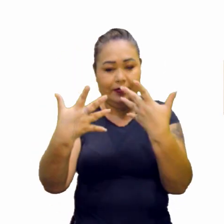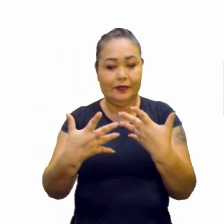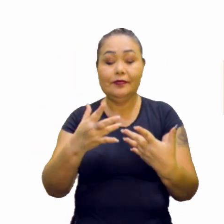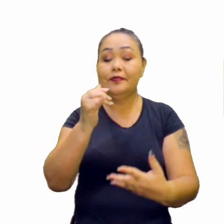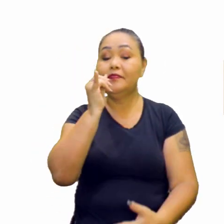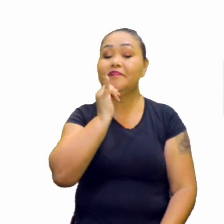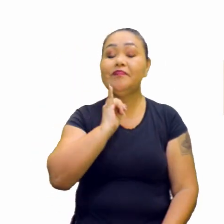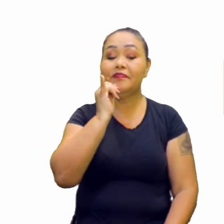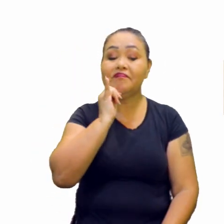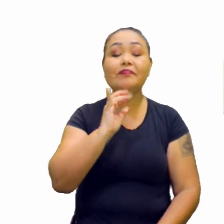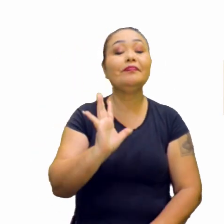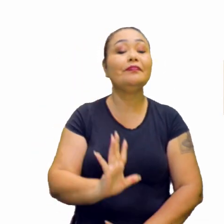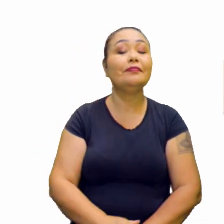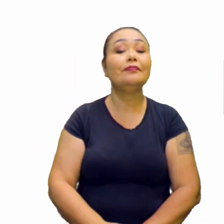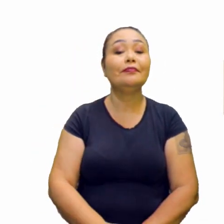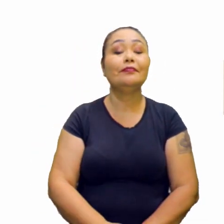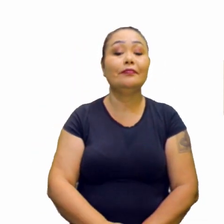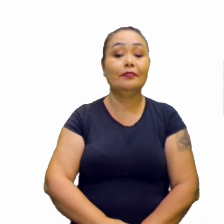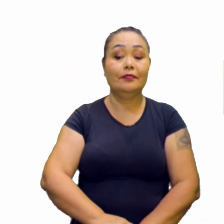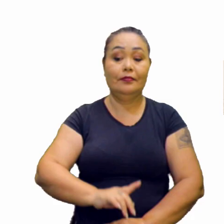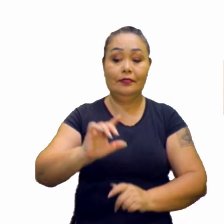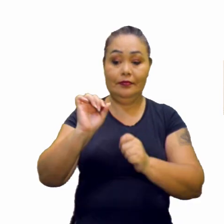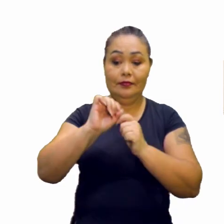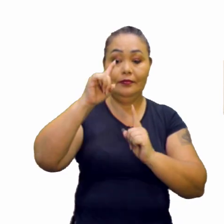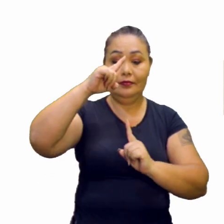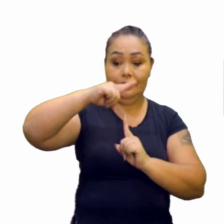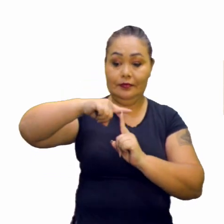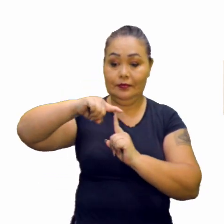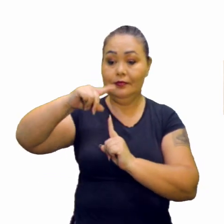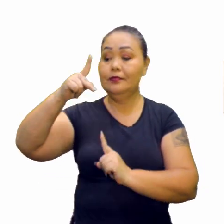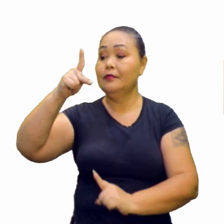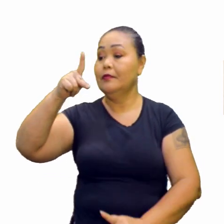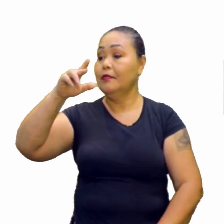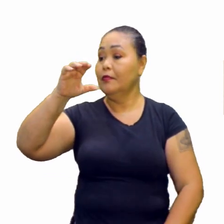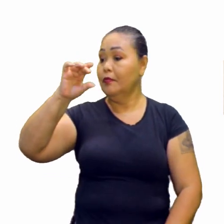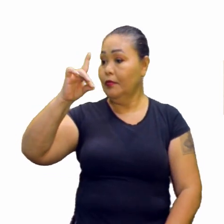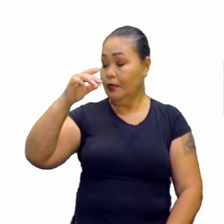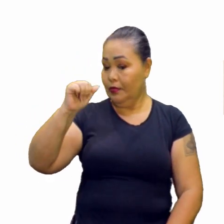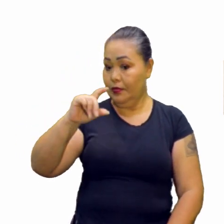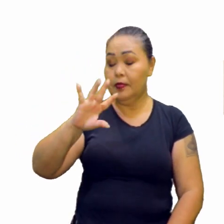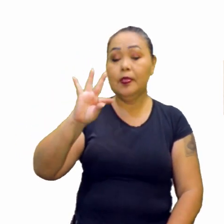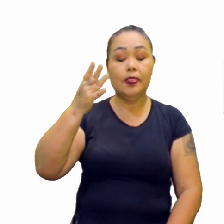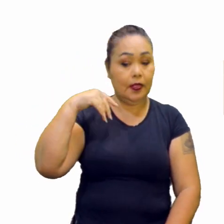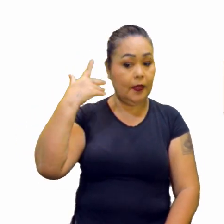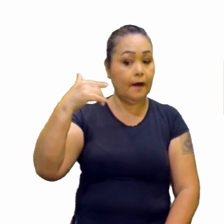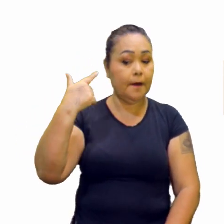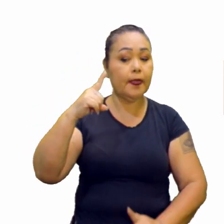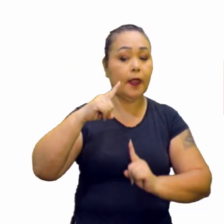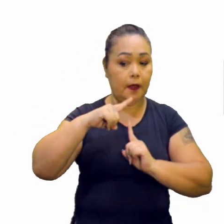pessoal. Entre os tipos de poda, claro, a gente vai ver lá na frente, mas um exemplo.